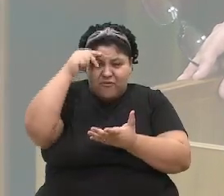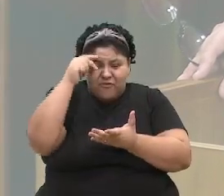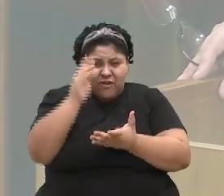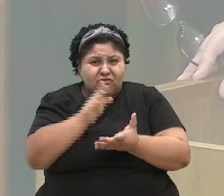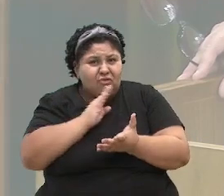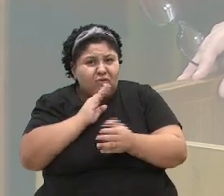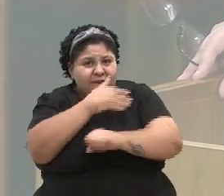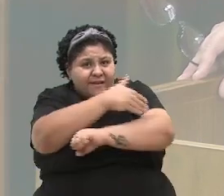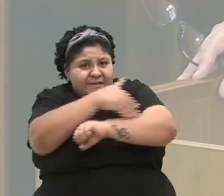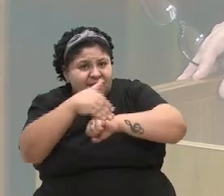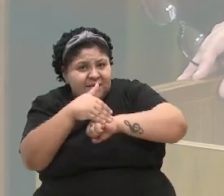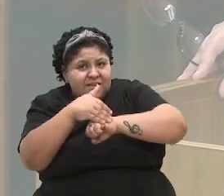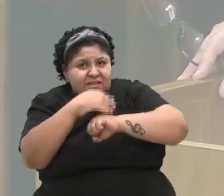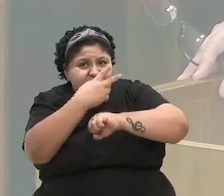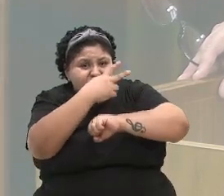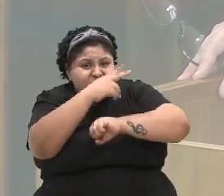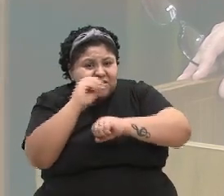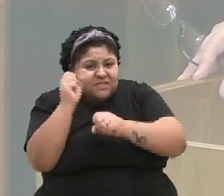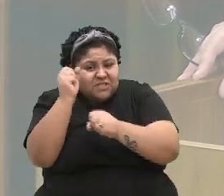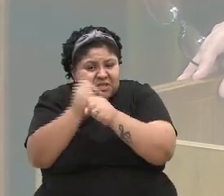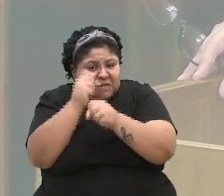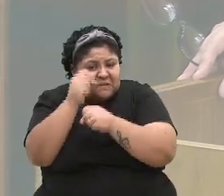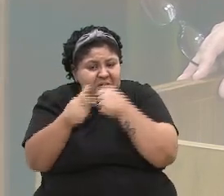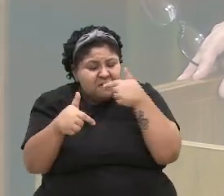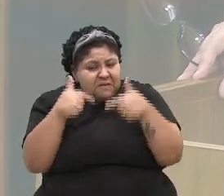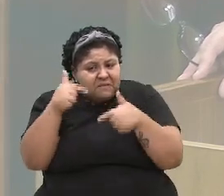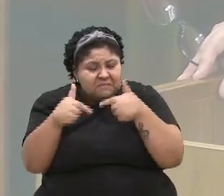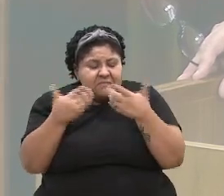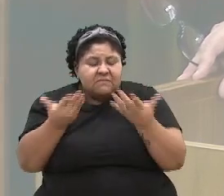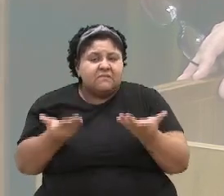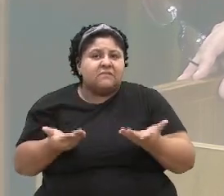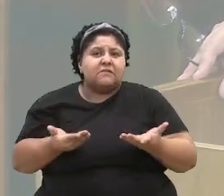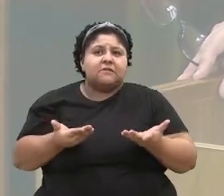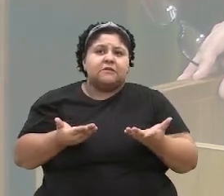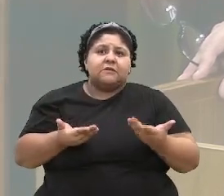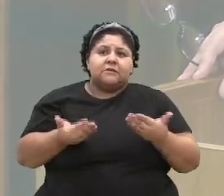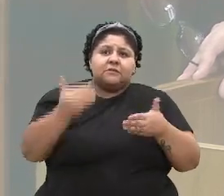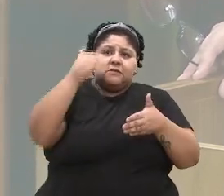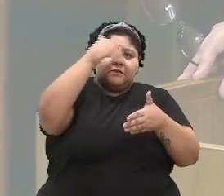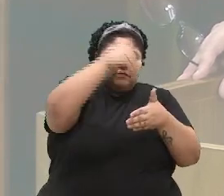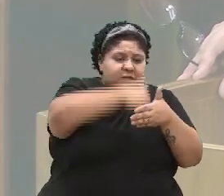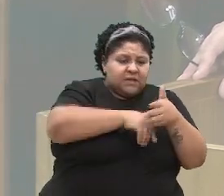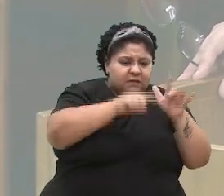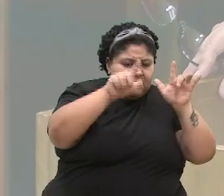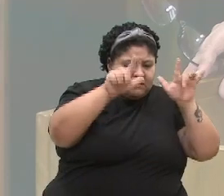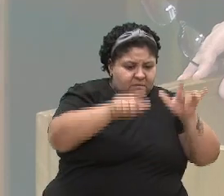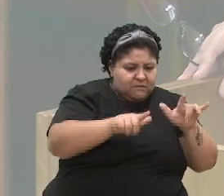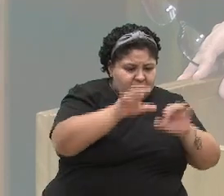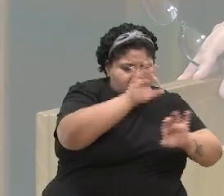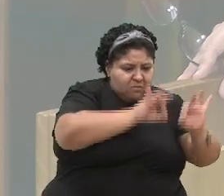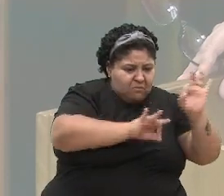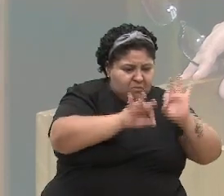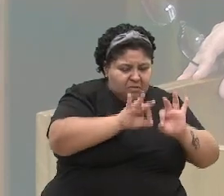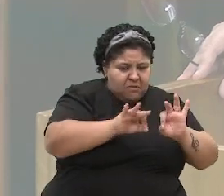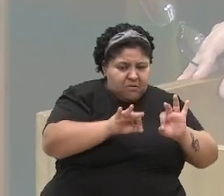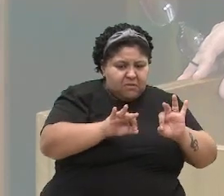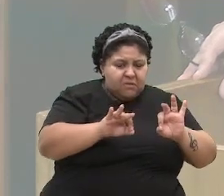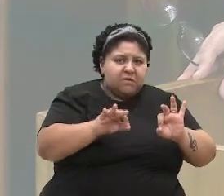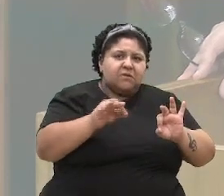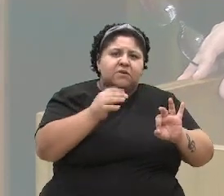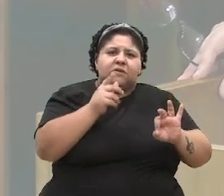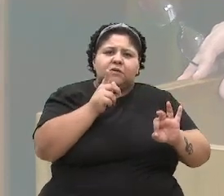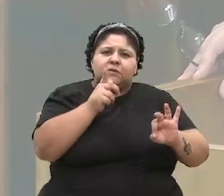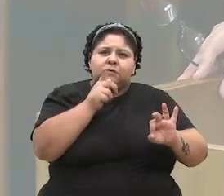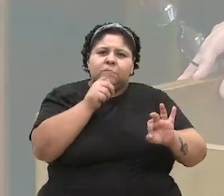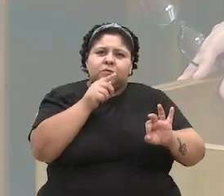ruas? 20 anos trabalhando dentro das galerias, consertando rede de esgoto.